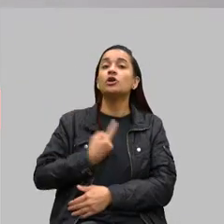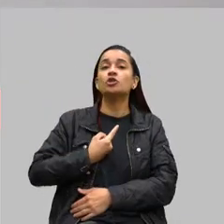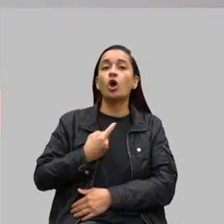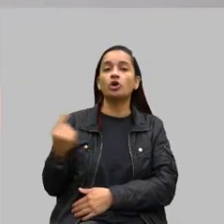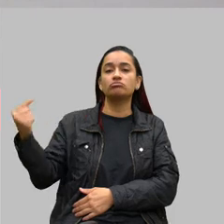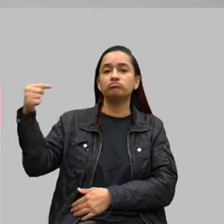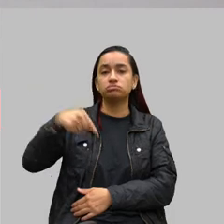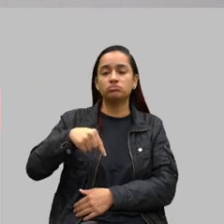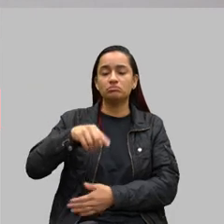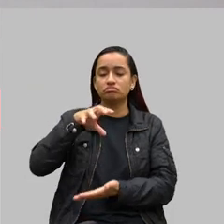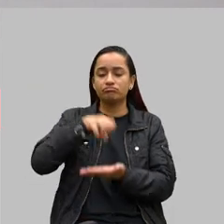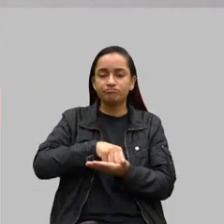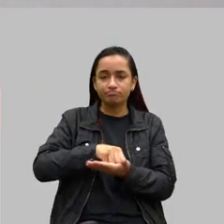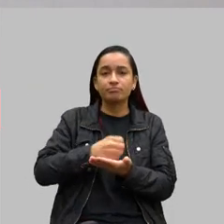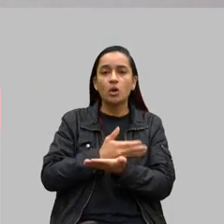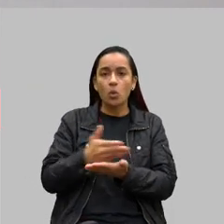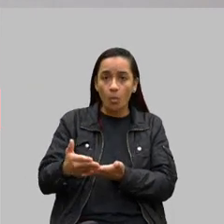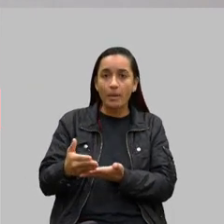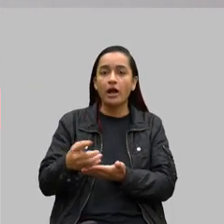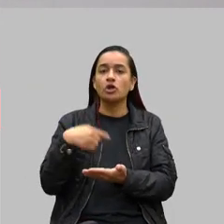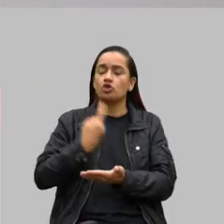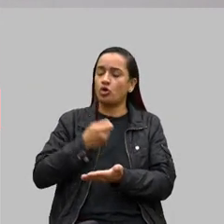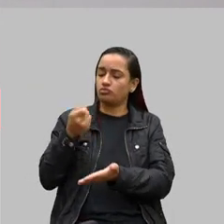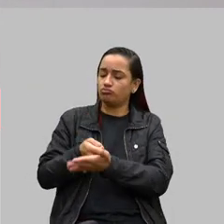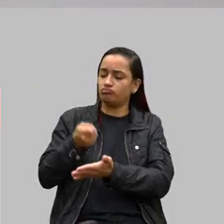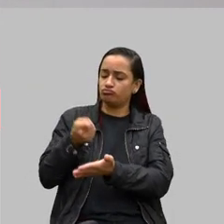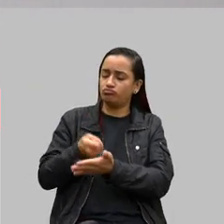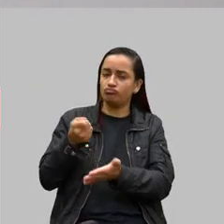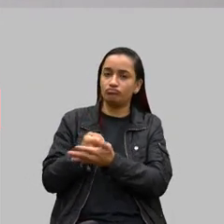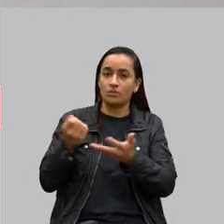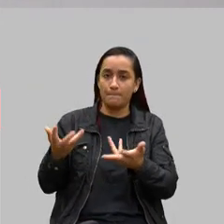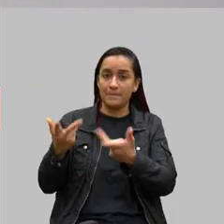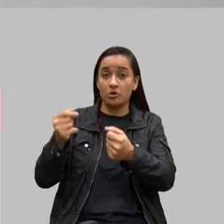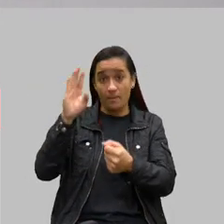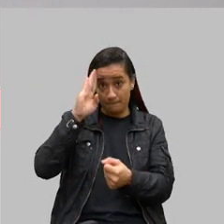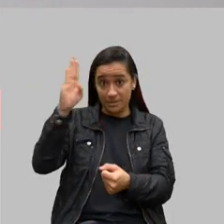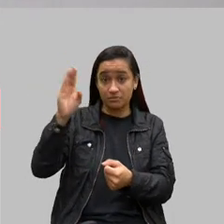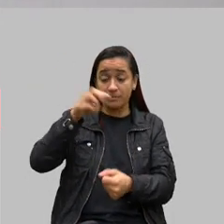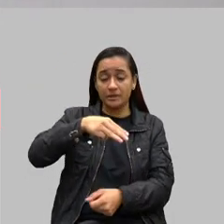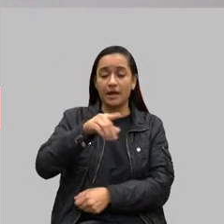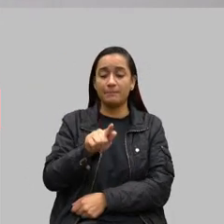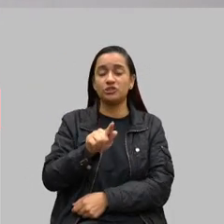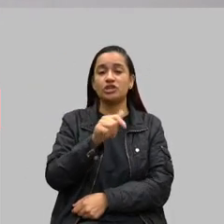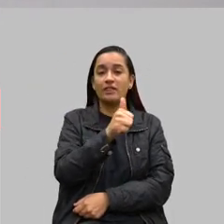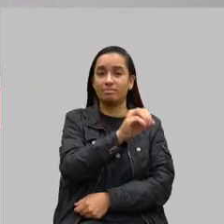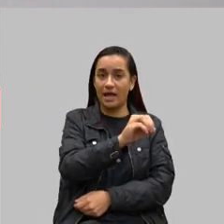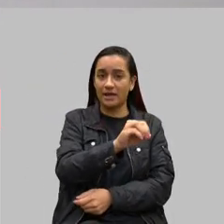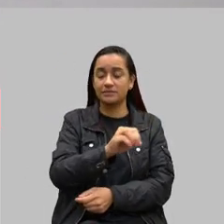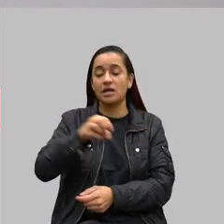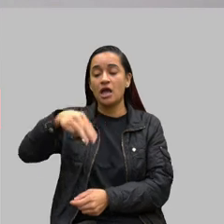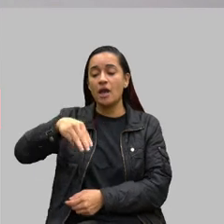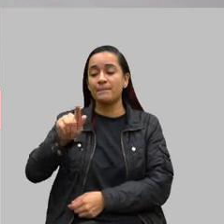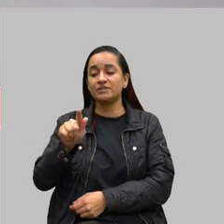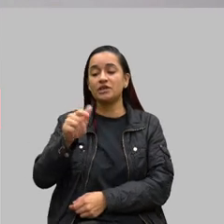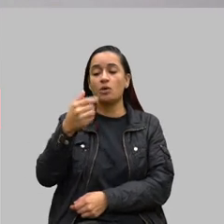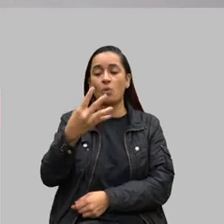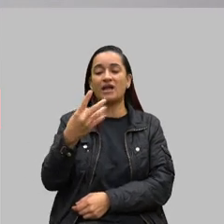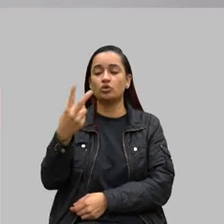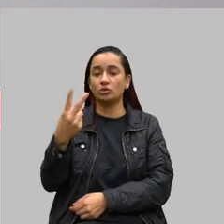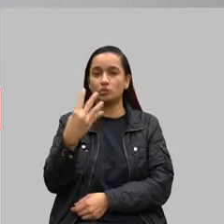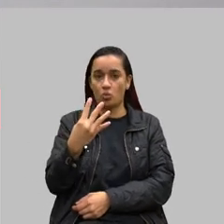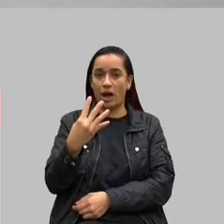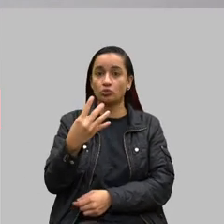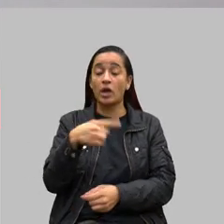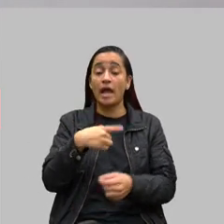mandato a gente vem cobrando muito as melhorias principalmente na mg10 na MG 424 que liga a capital mineira né até